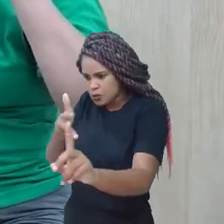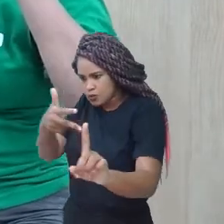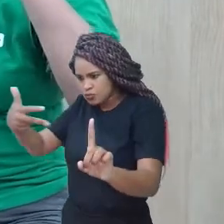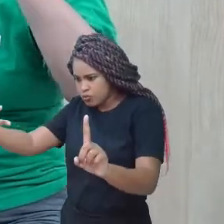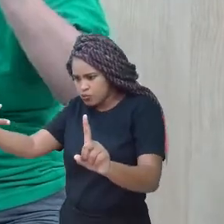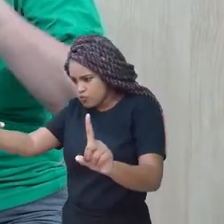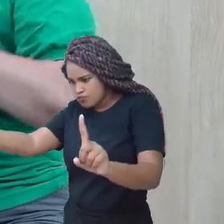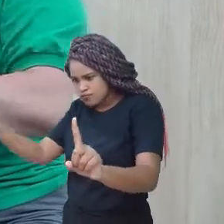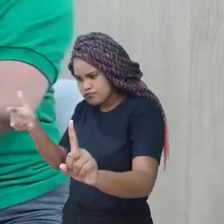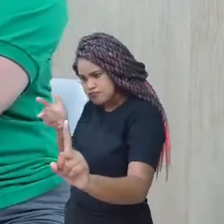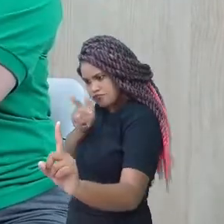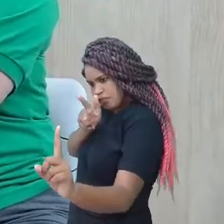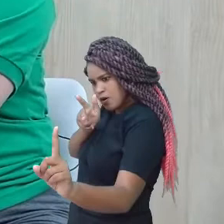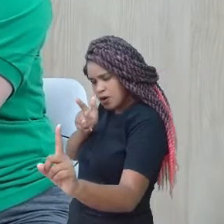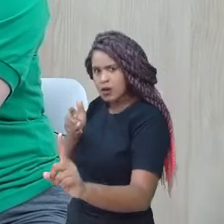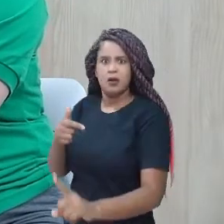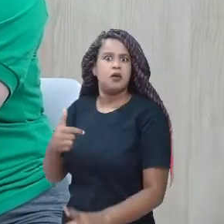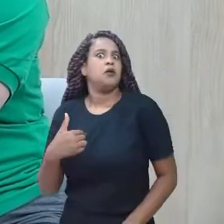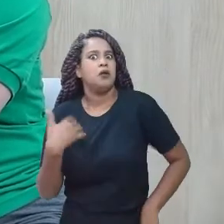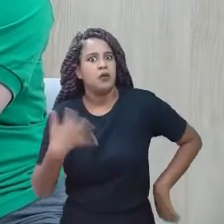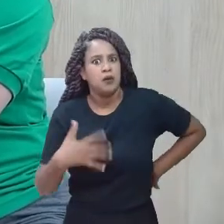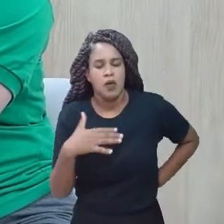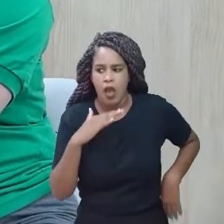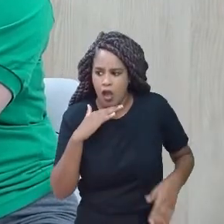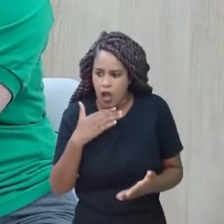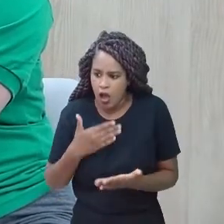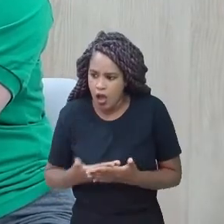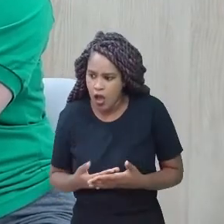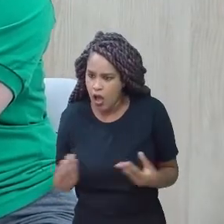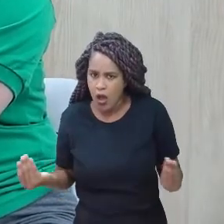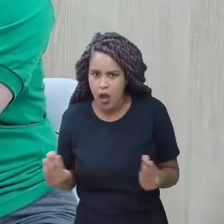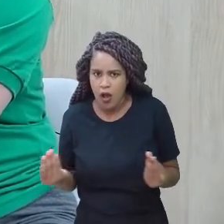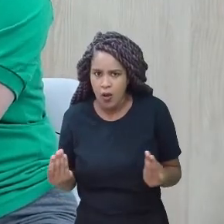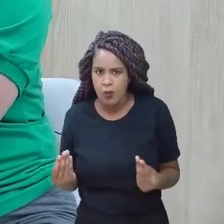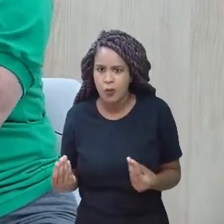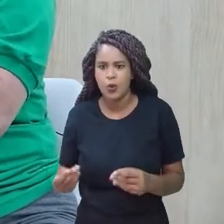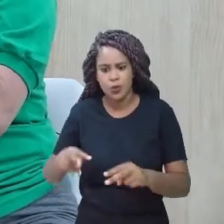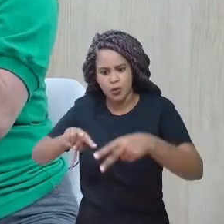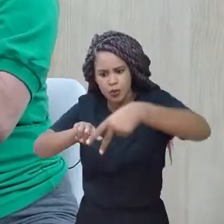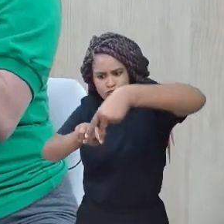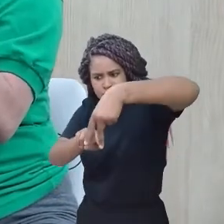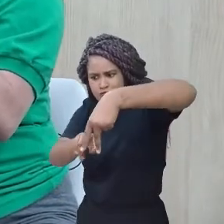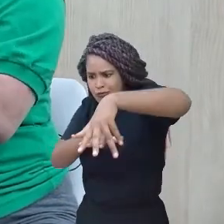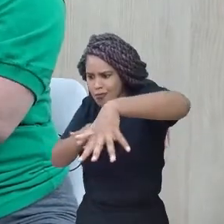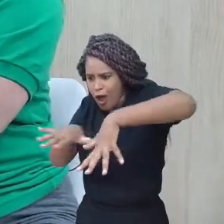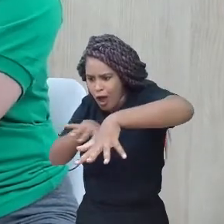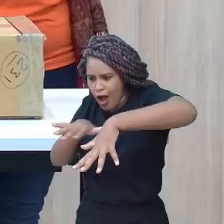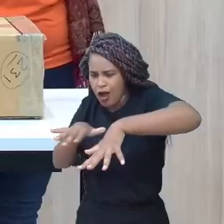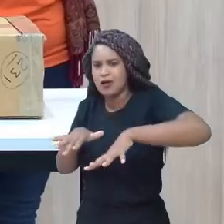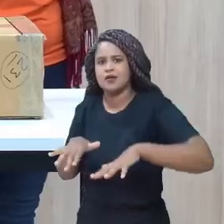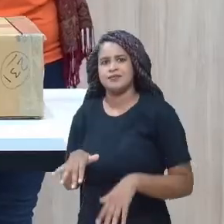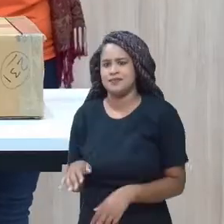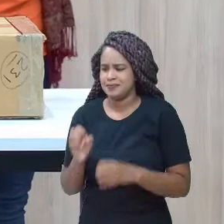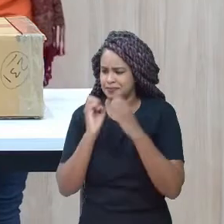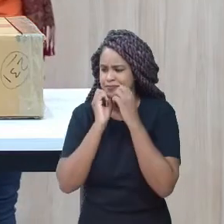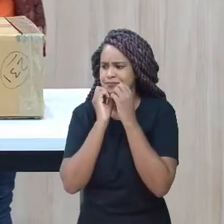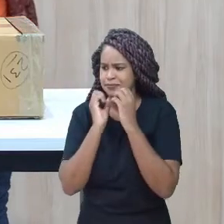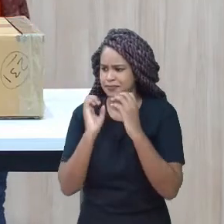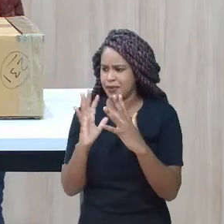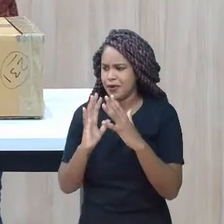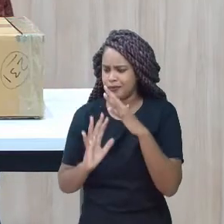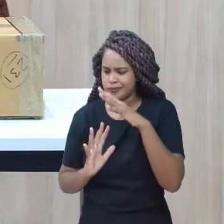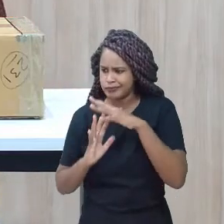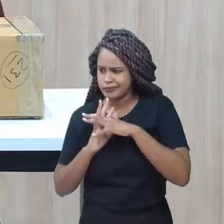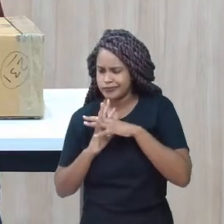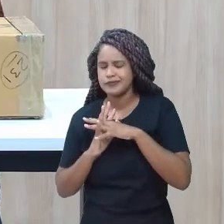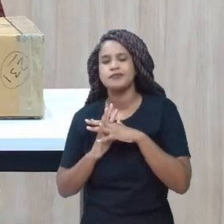ele se mexe. Eu fiquei boba, eu nunca tinha visto teatro de sombra tão movimentado. E tão bem feito, e tão né? bem feito.